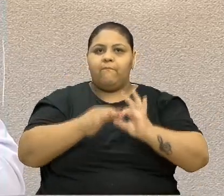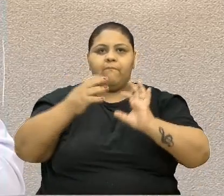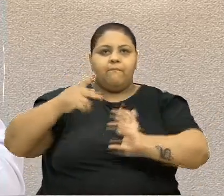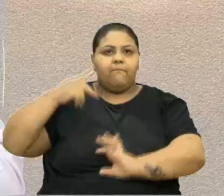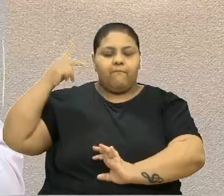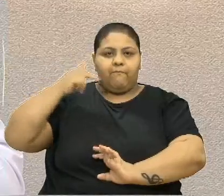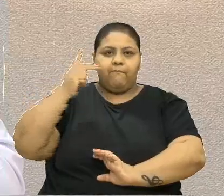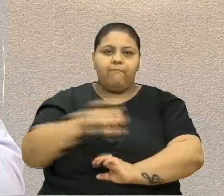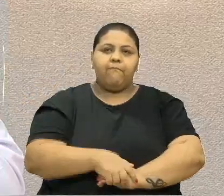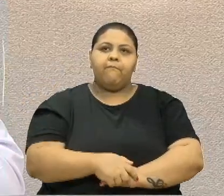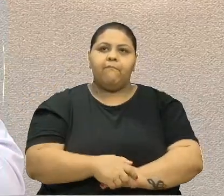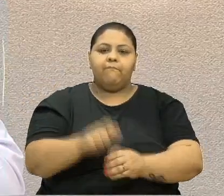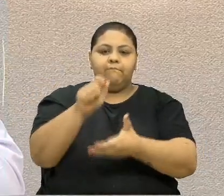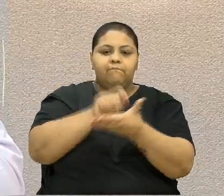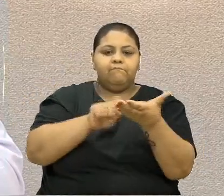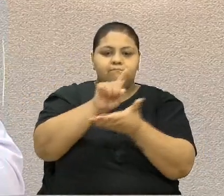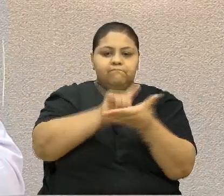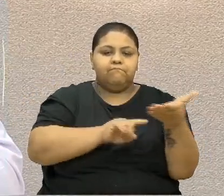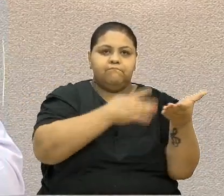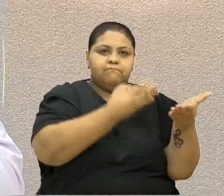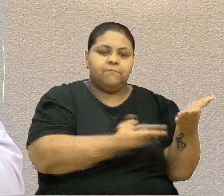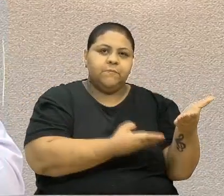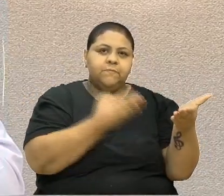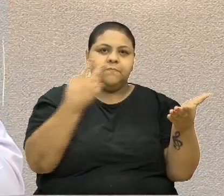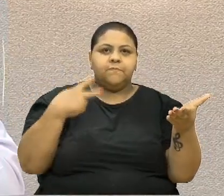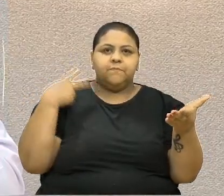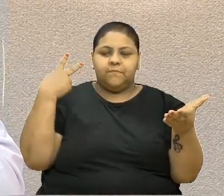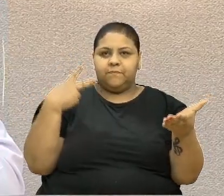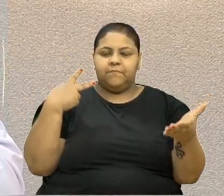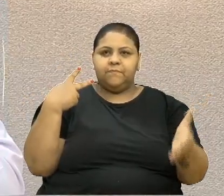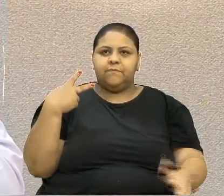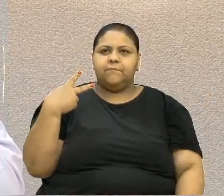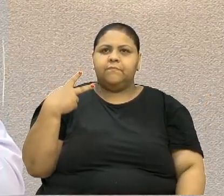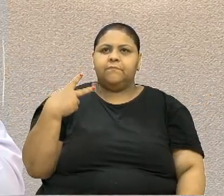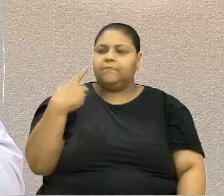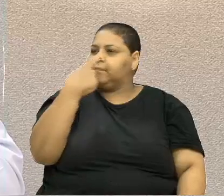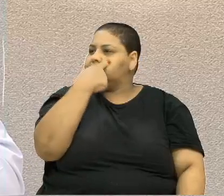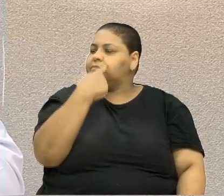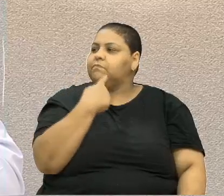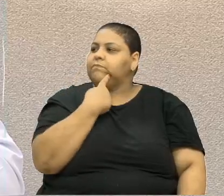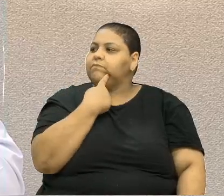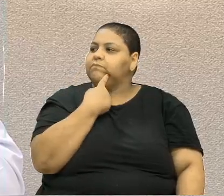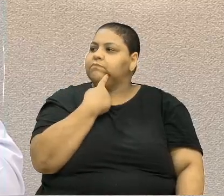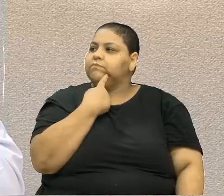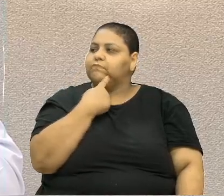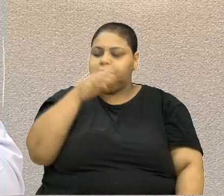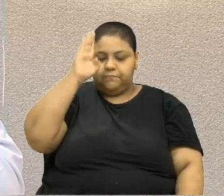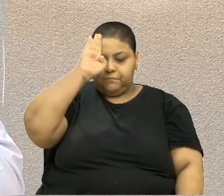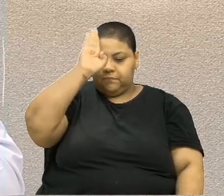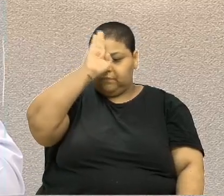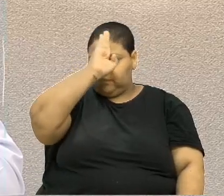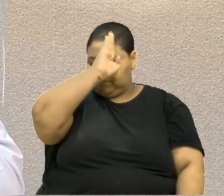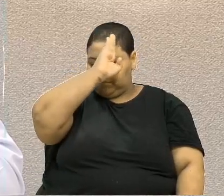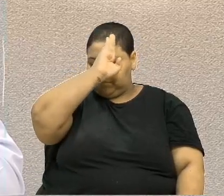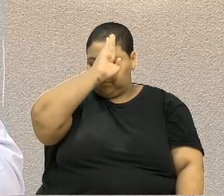emancipação política. Assinam esse documento os vereadores Wagner Petrini, Adriano Bressan,